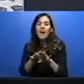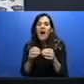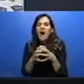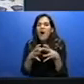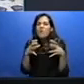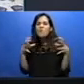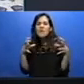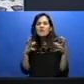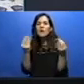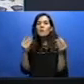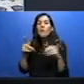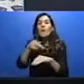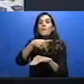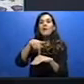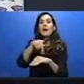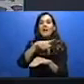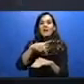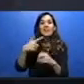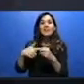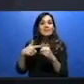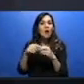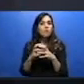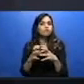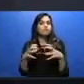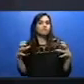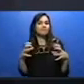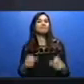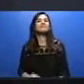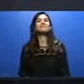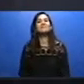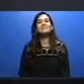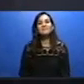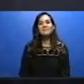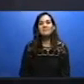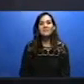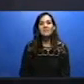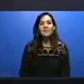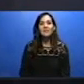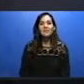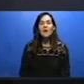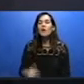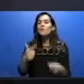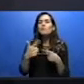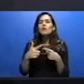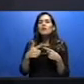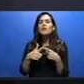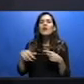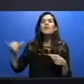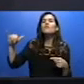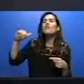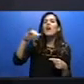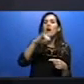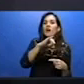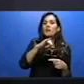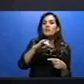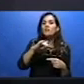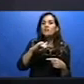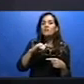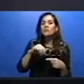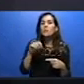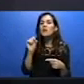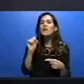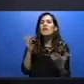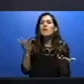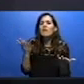estados, países. E não importa o objetivo de viajar, Por que nós viajamos, então? Qual é o objetivo? Para